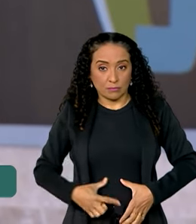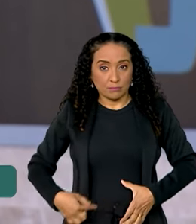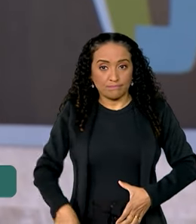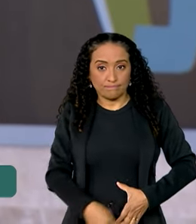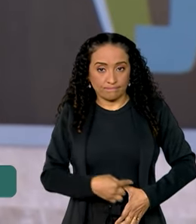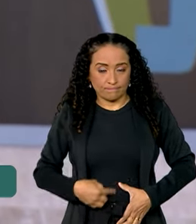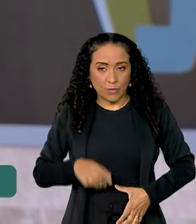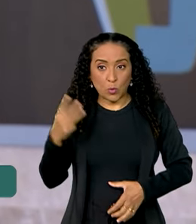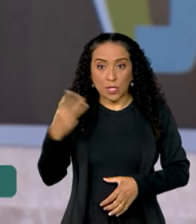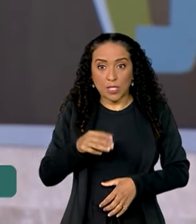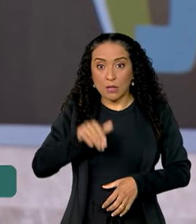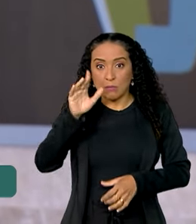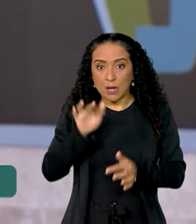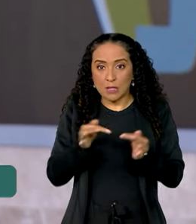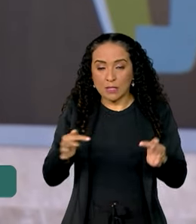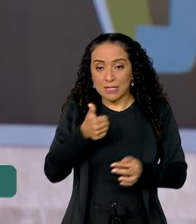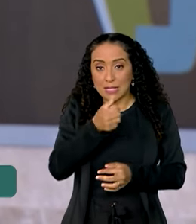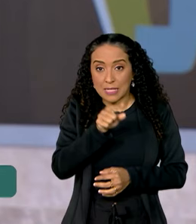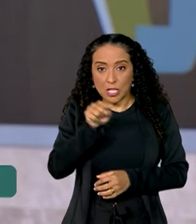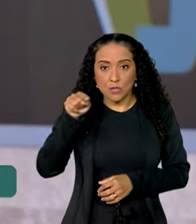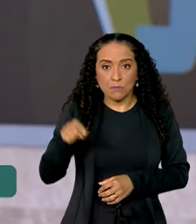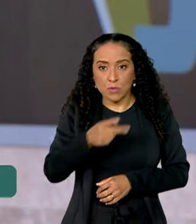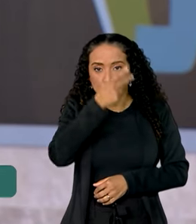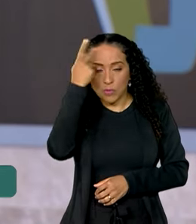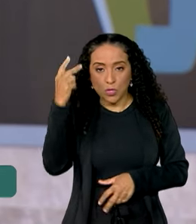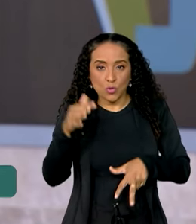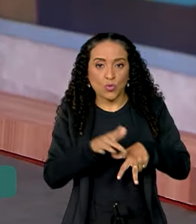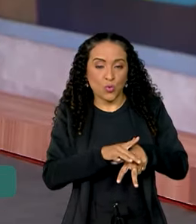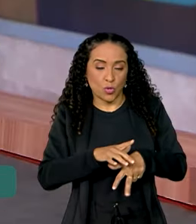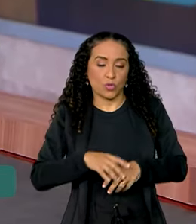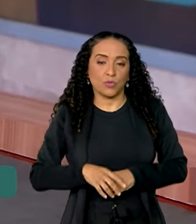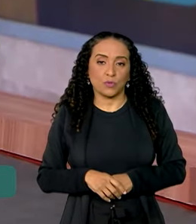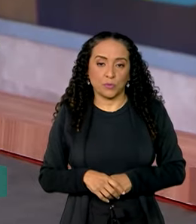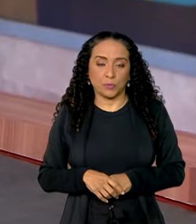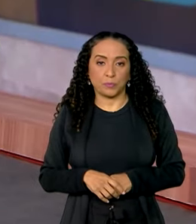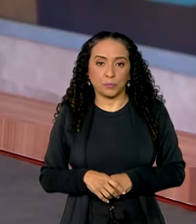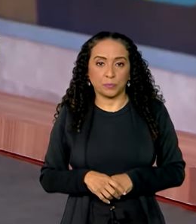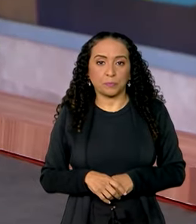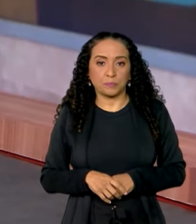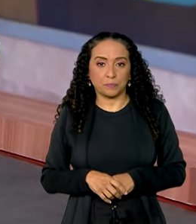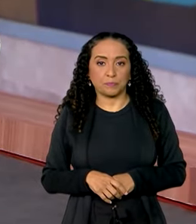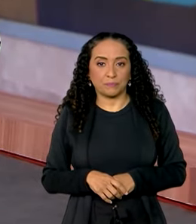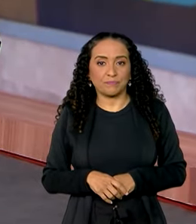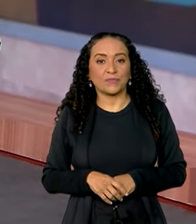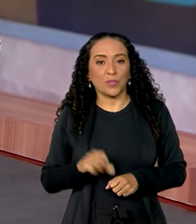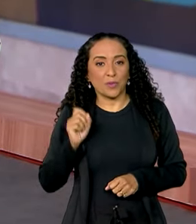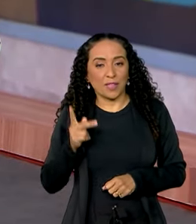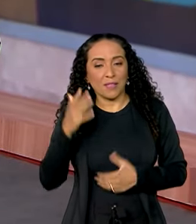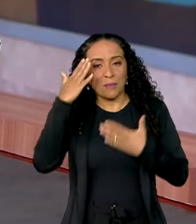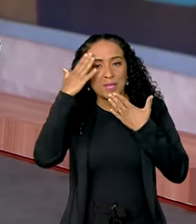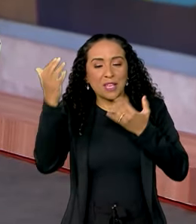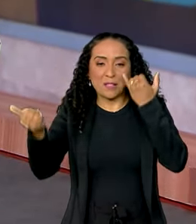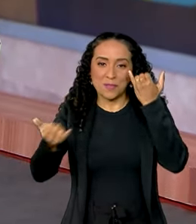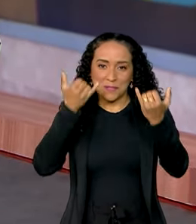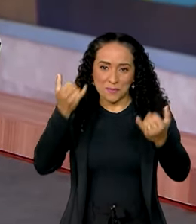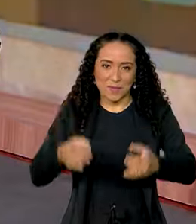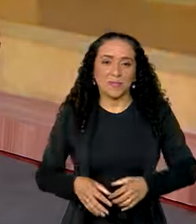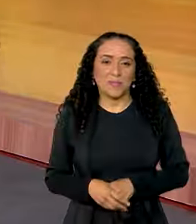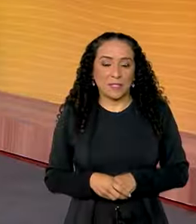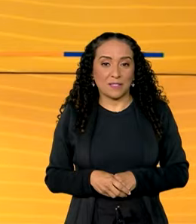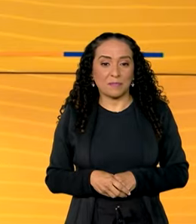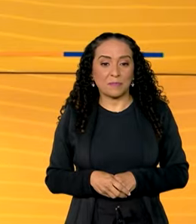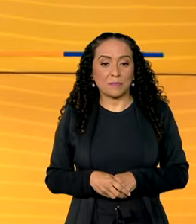comum com 17.000 casos por ano Vanessa devolve para você ok Jésica obrigada pelas